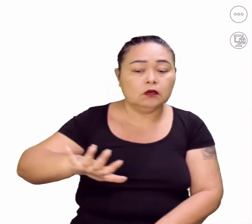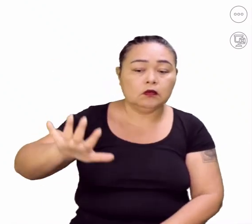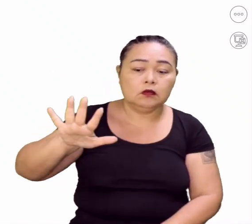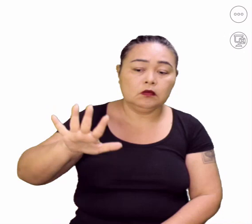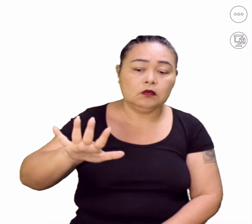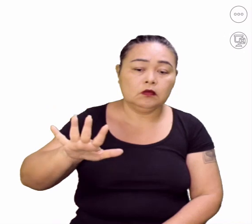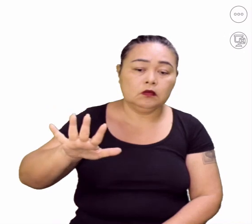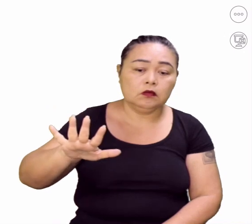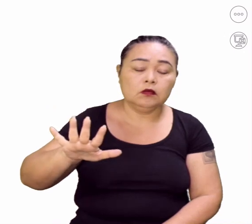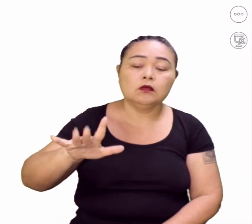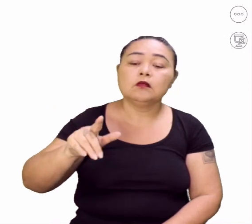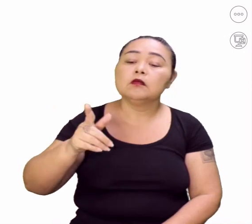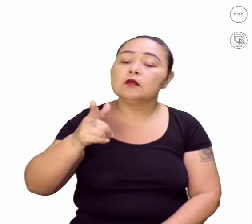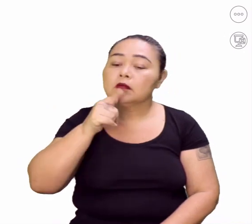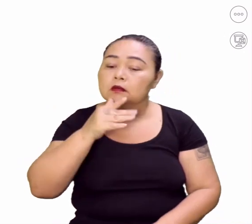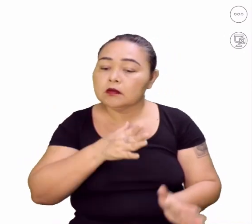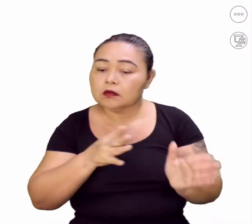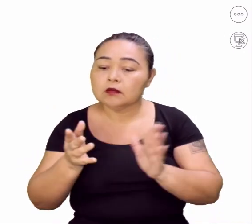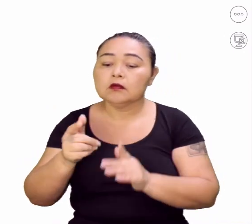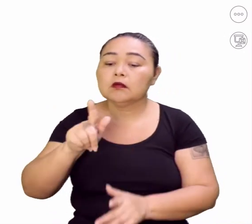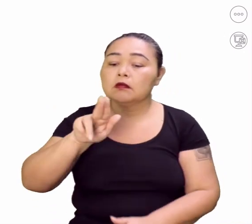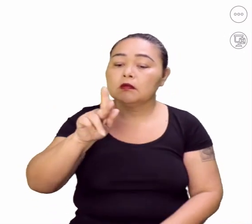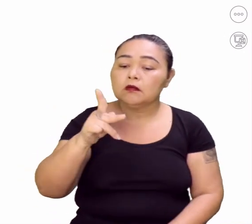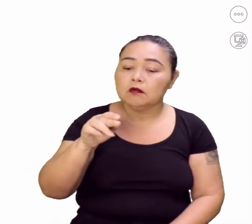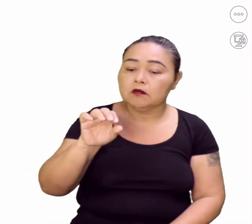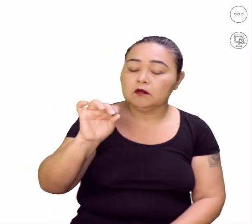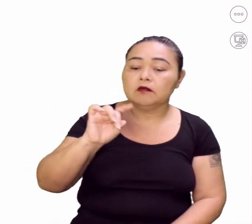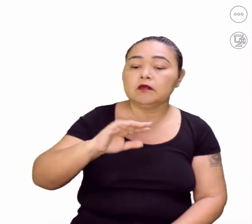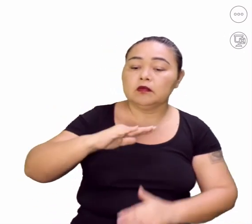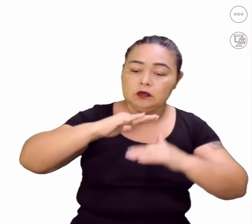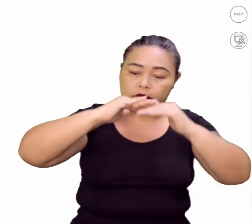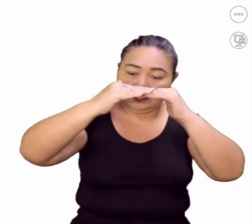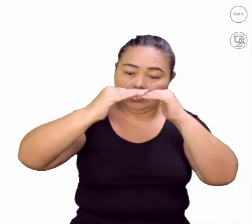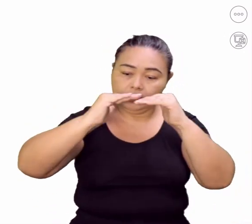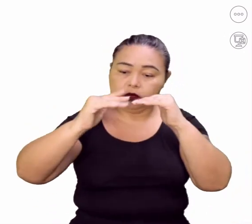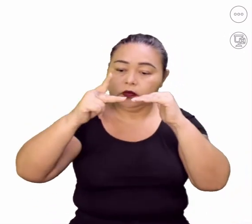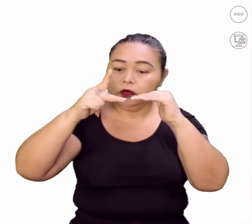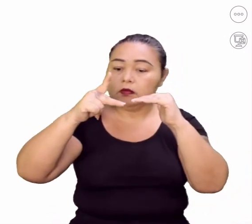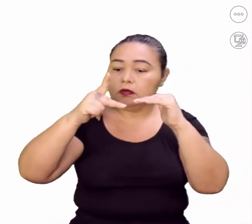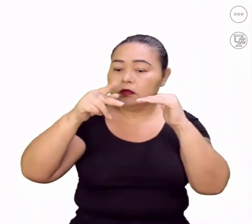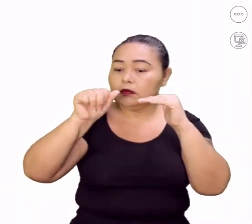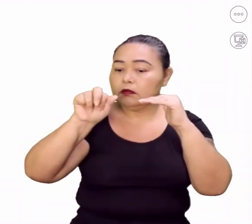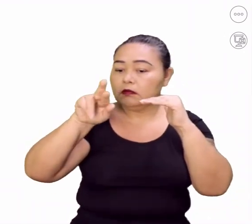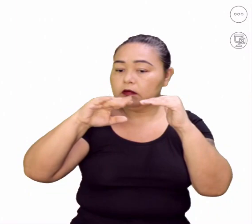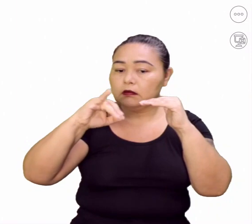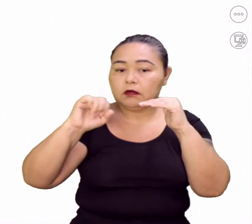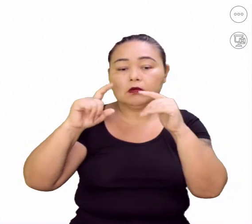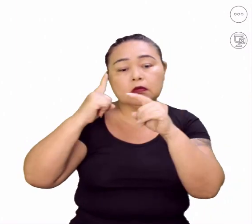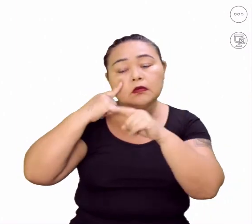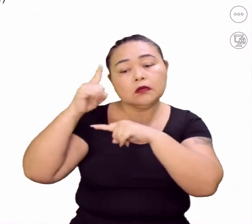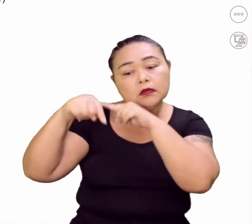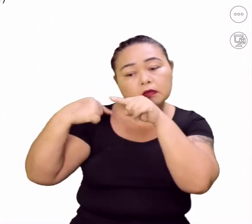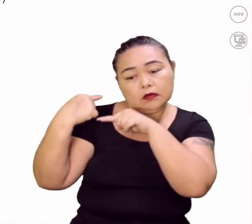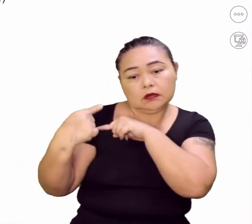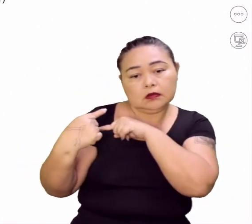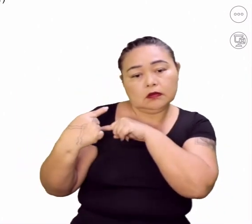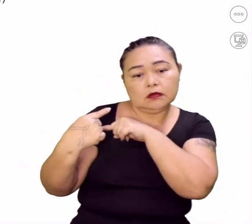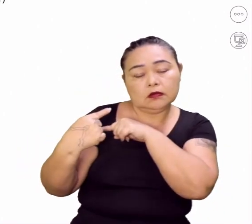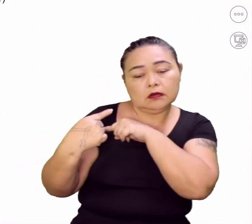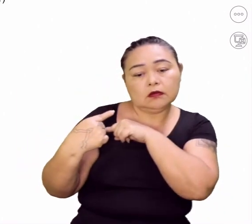como o Rio Guaporé, a Depressão, como a Chapada do Parecis, de acordo com o mapa. É pegar um mapa político